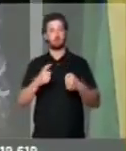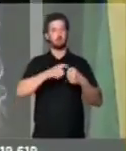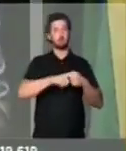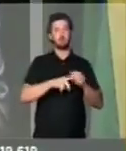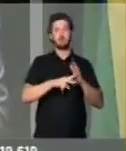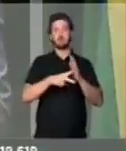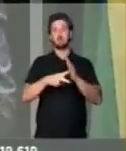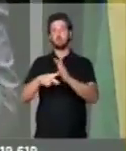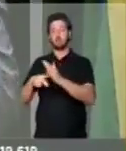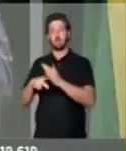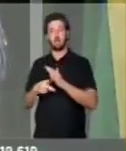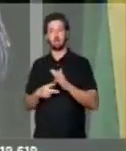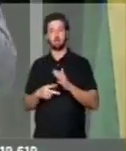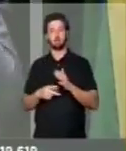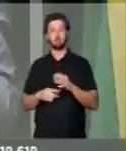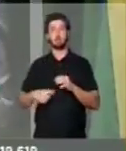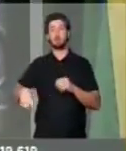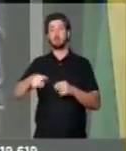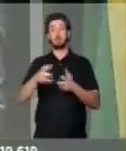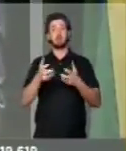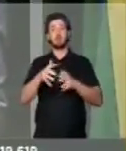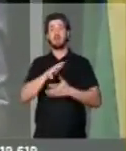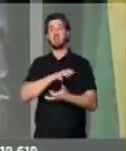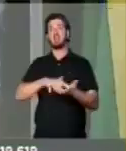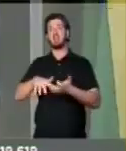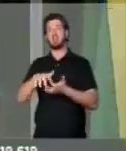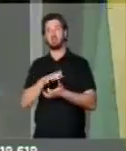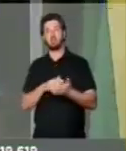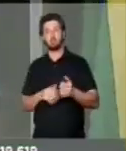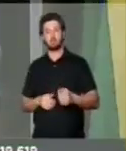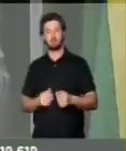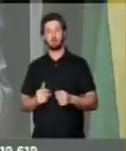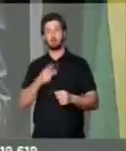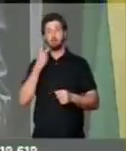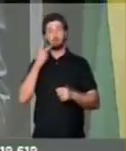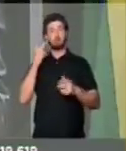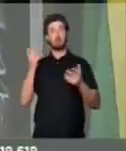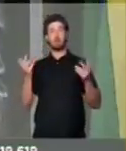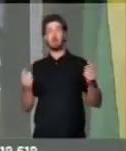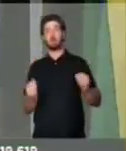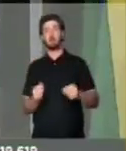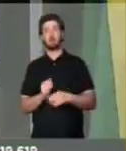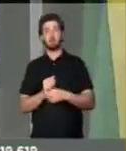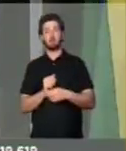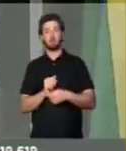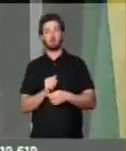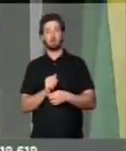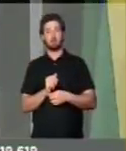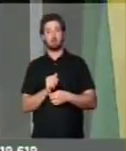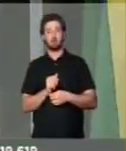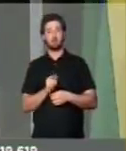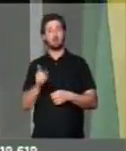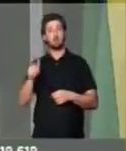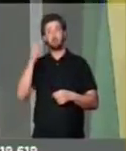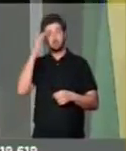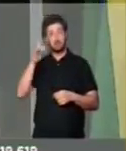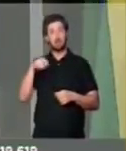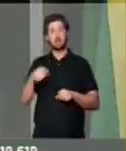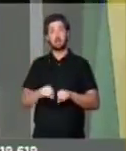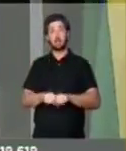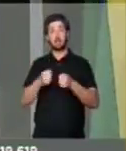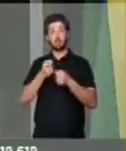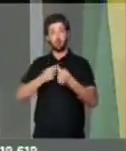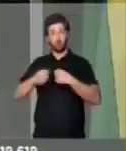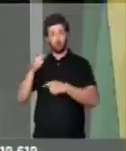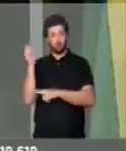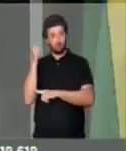aos sindicatos, eles estão querendo fazer greve. Eles falam lá de uma forma que eles não sabem que quem acabou com a economia do Rio